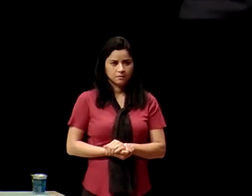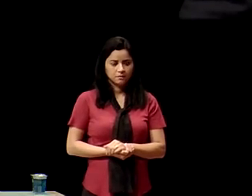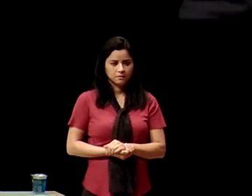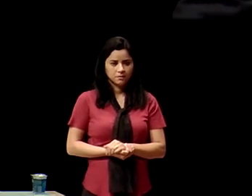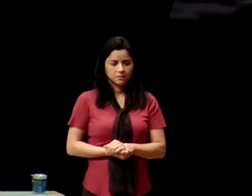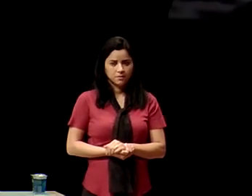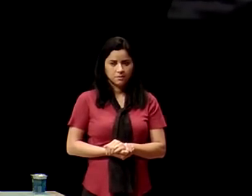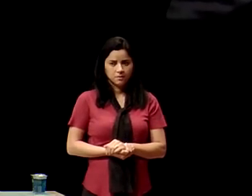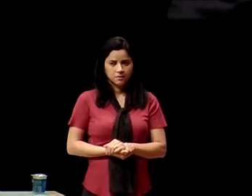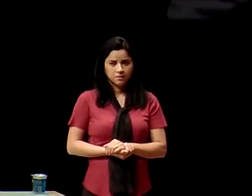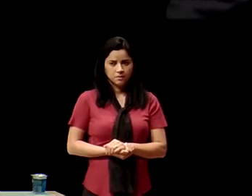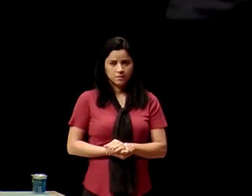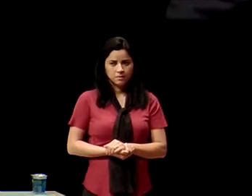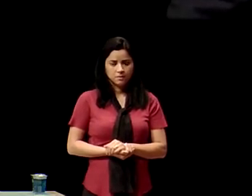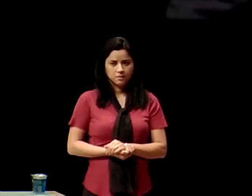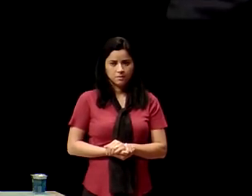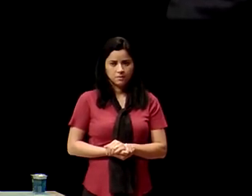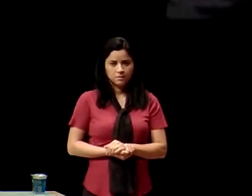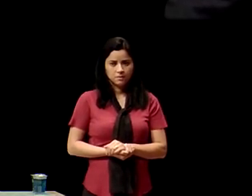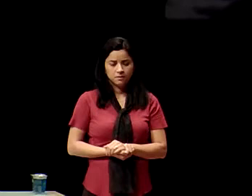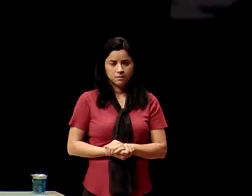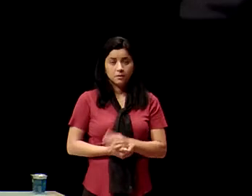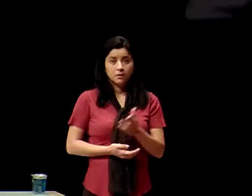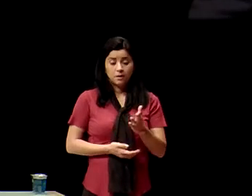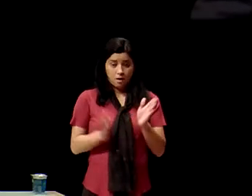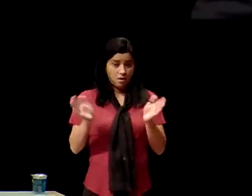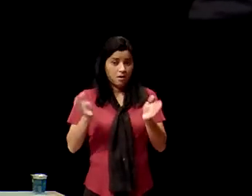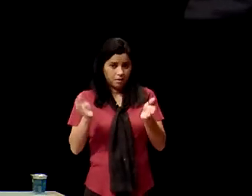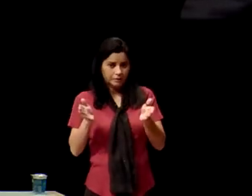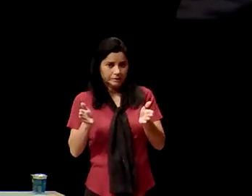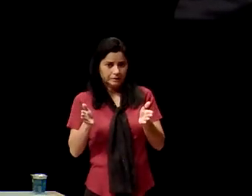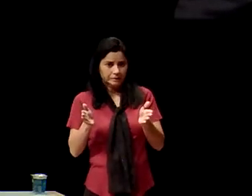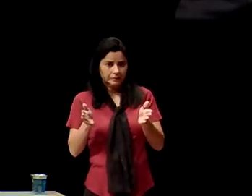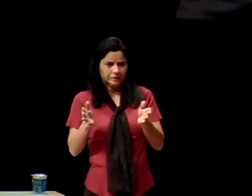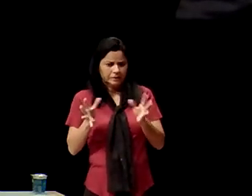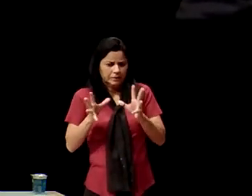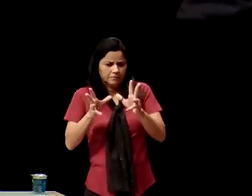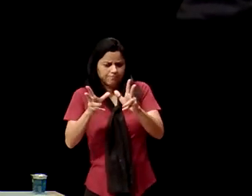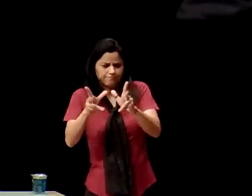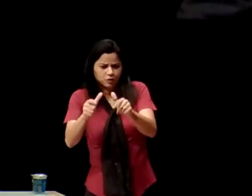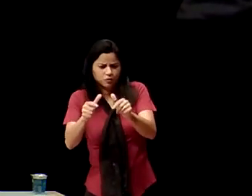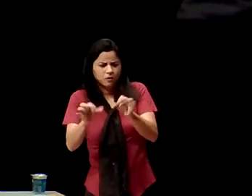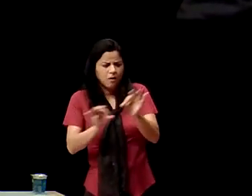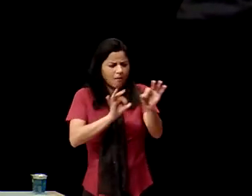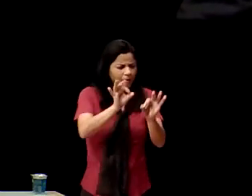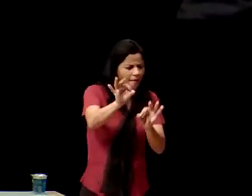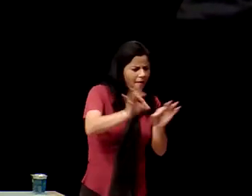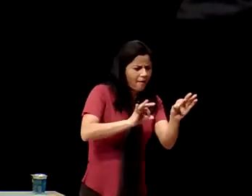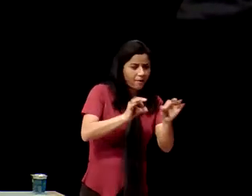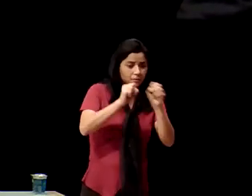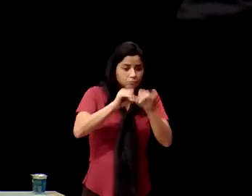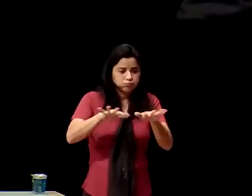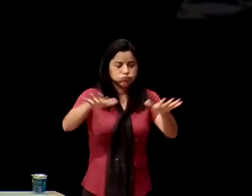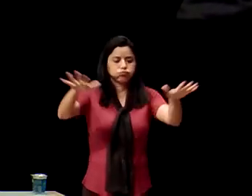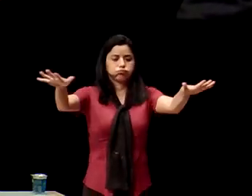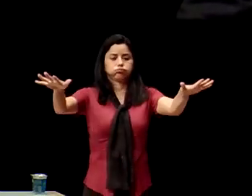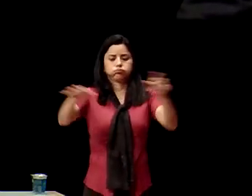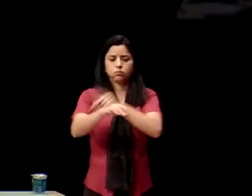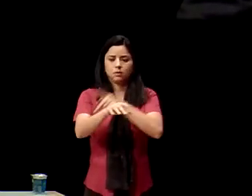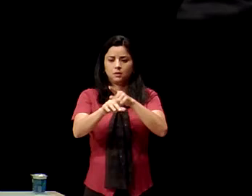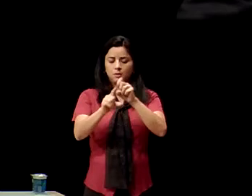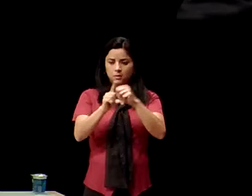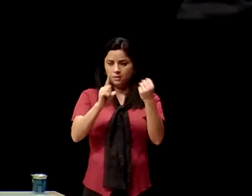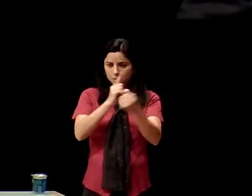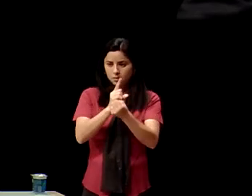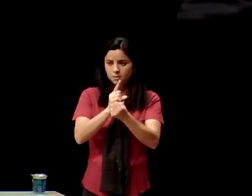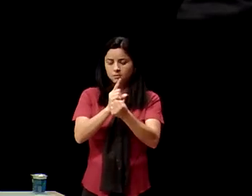paradigm of care and education work. Mas agora existe toda uma onda para desenvolver a pedagogia social em termos